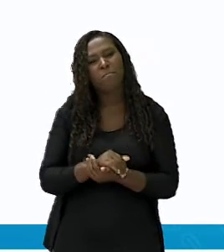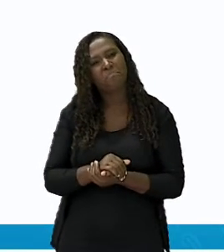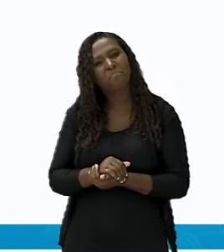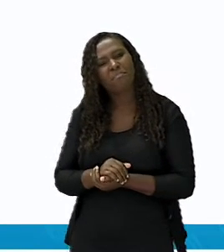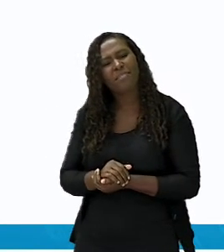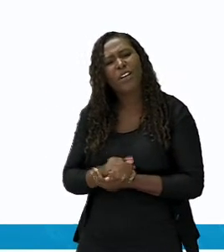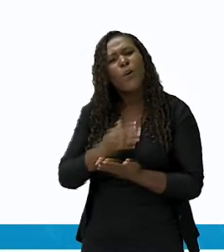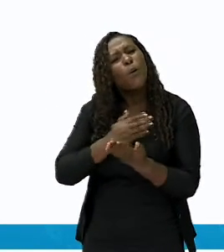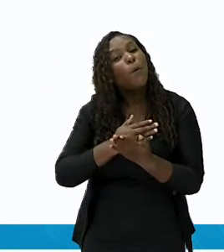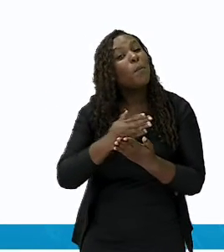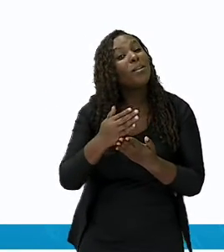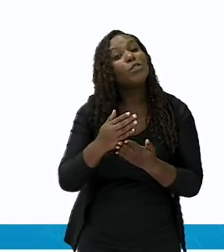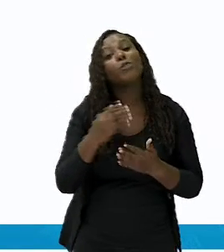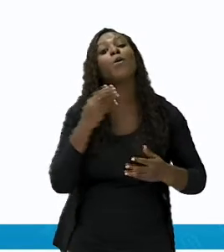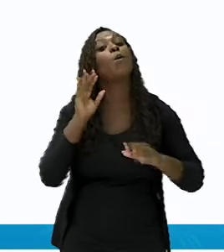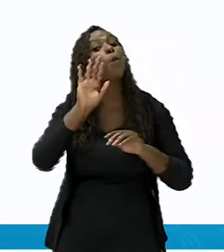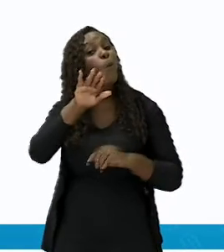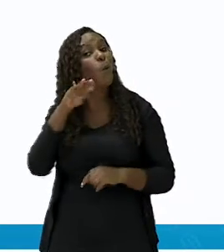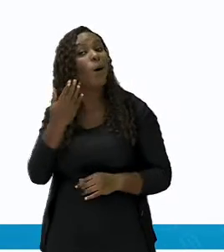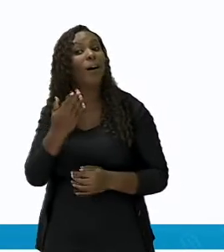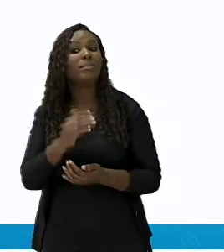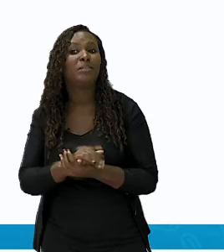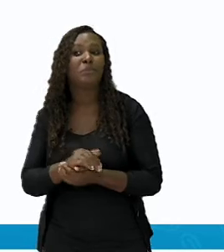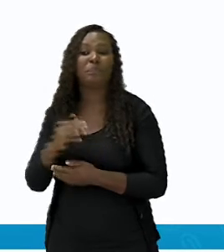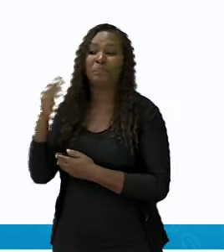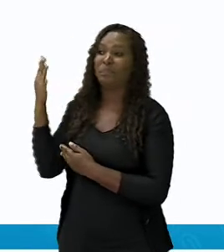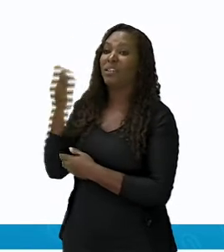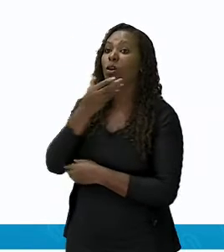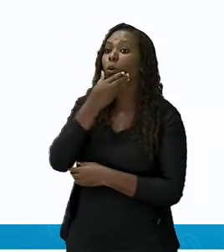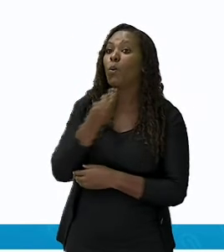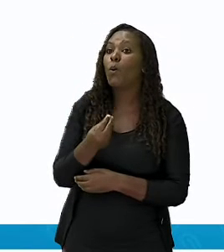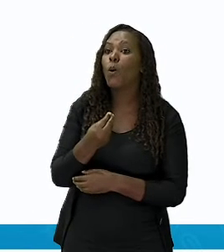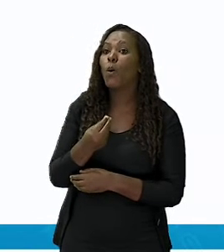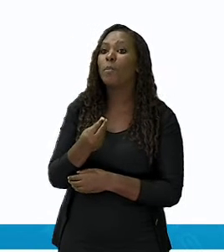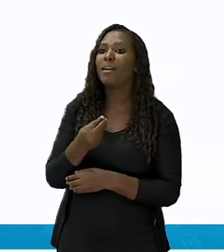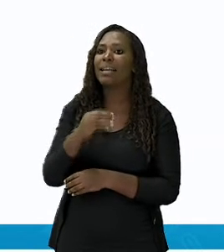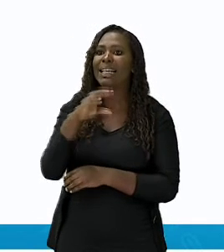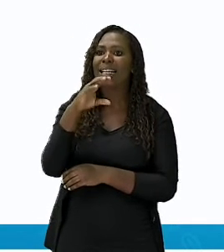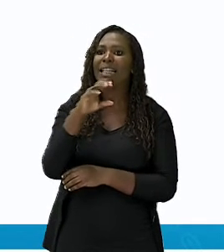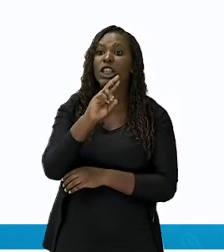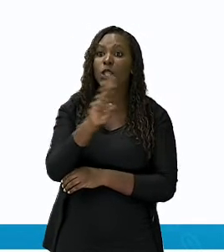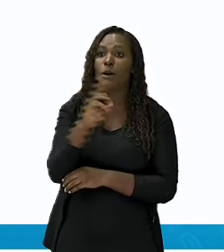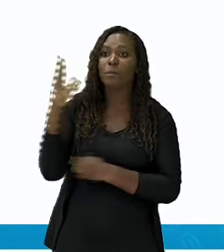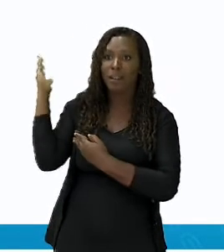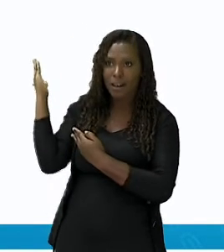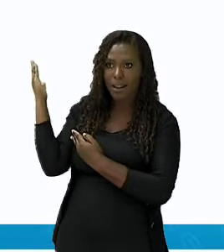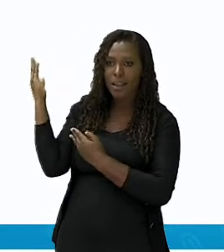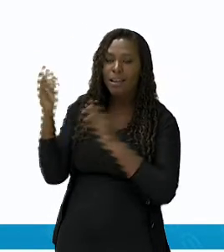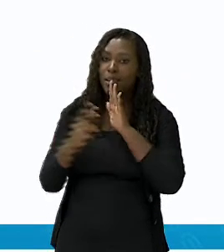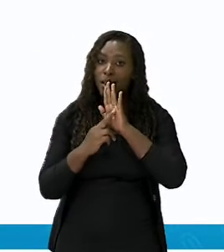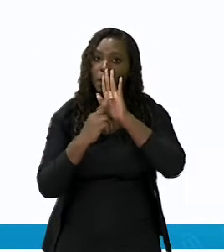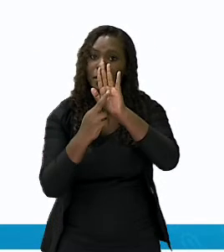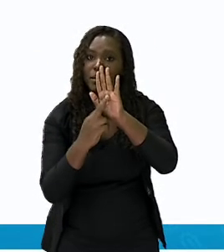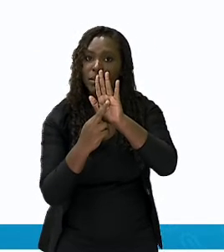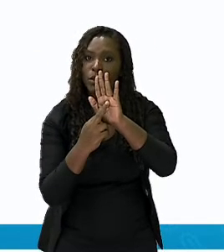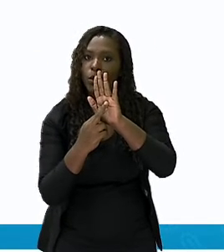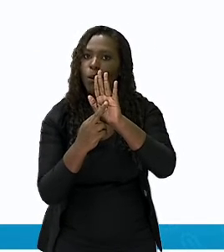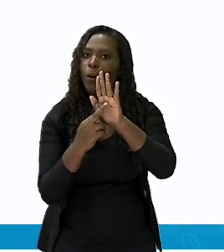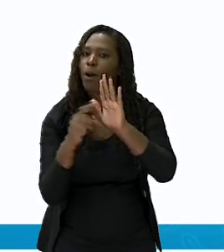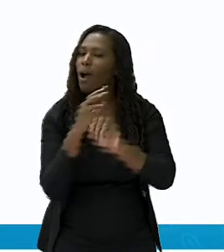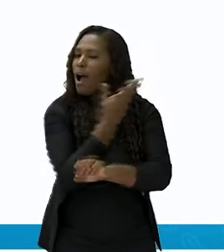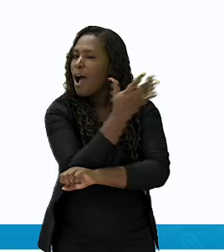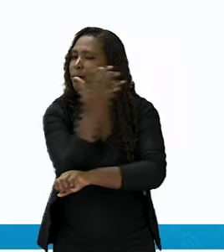com o artista Cézanne, quando ele representou a natureza com cilindros, esferas, cones. Isso lá